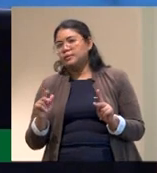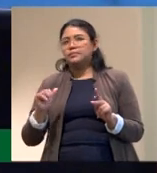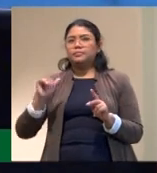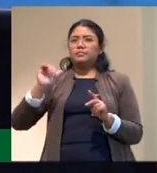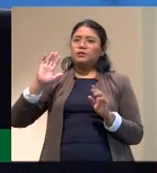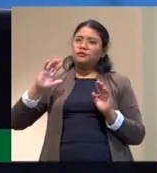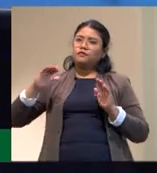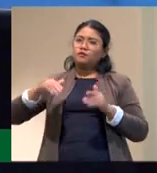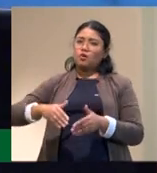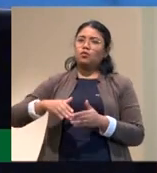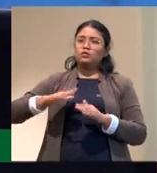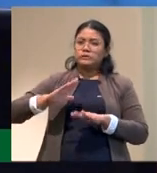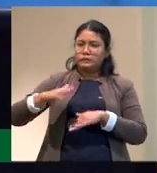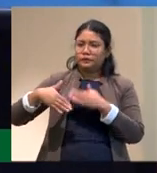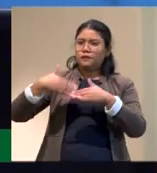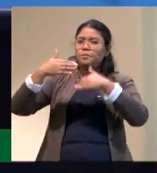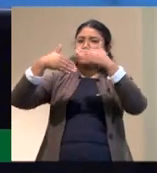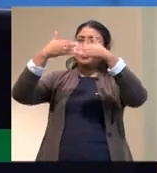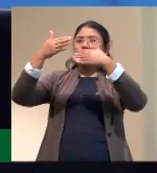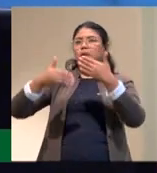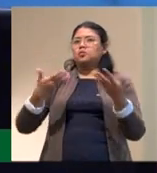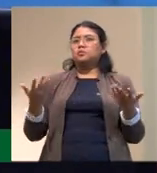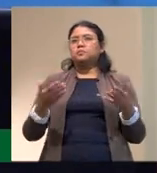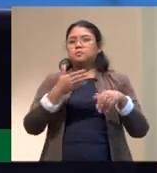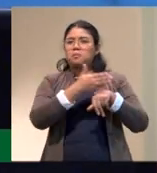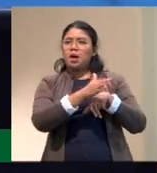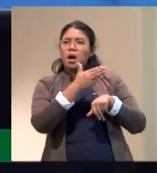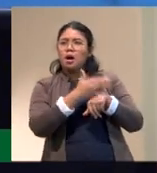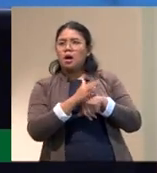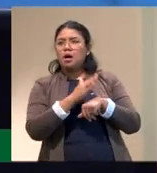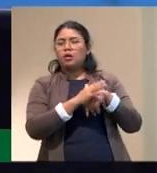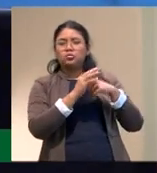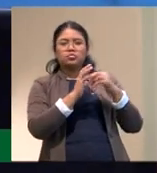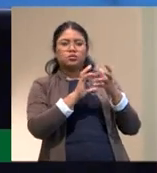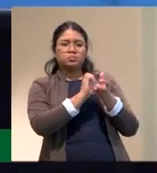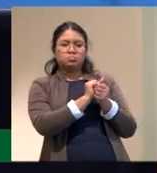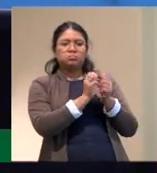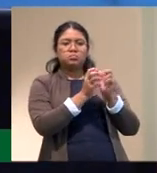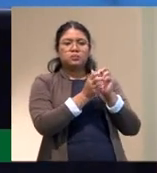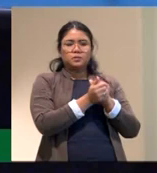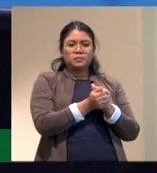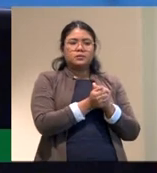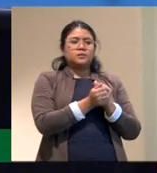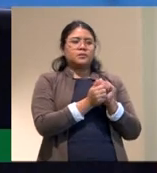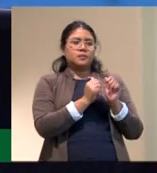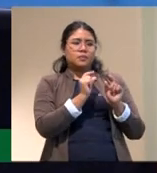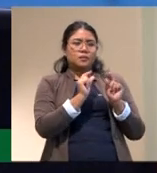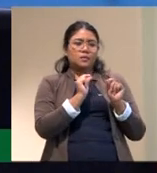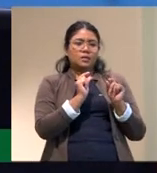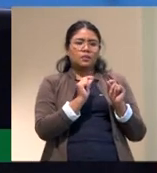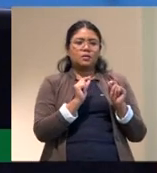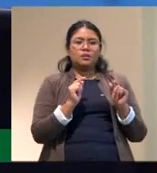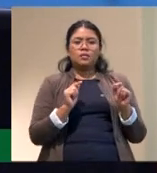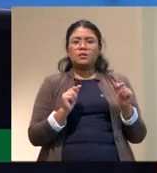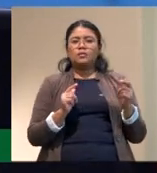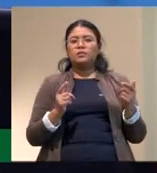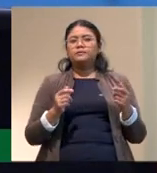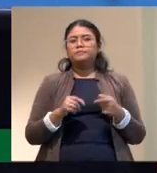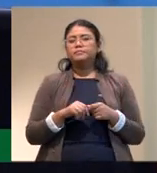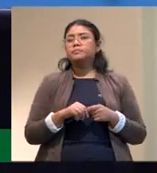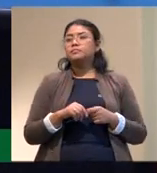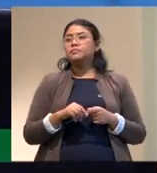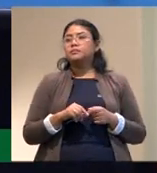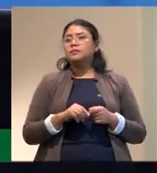nas áreas do desenvolvimento, então vamos fazer o treino motor, vamos, né? Se trata de treinar motor, de